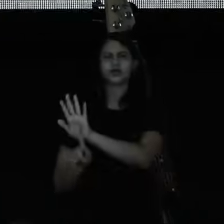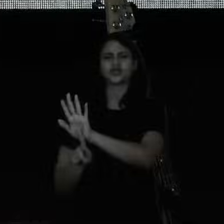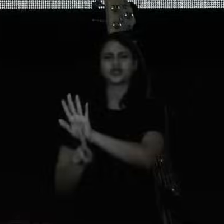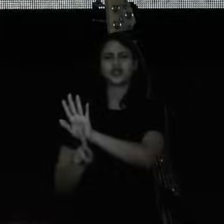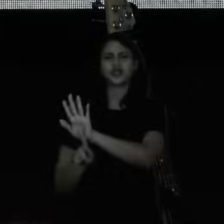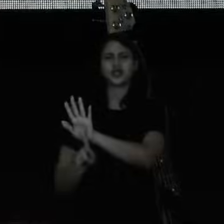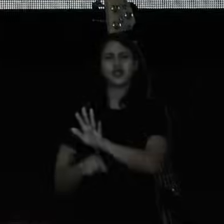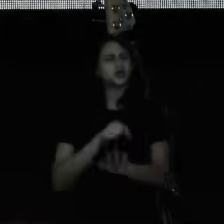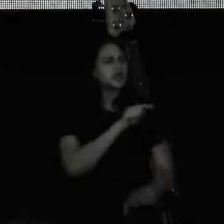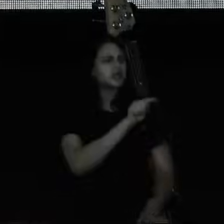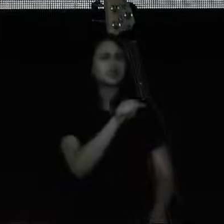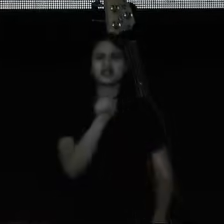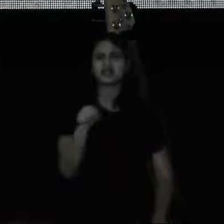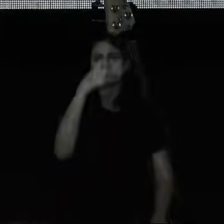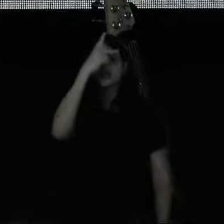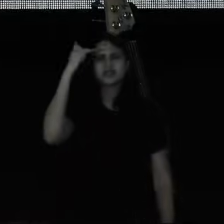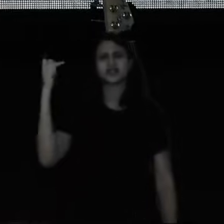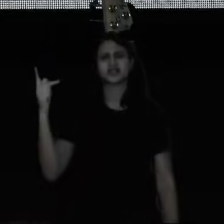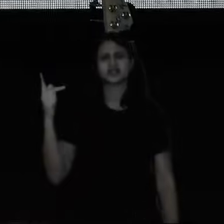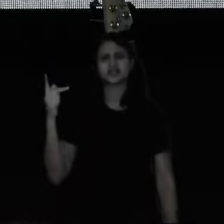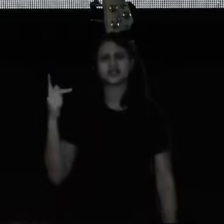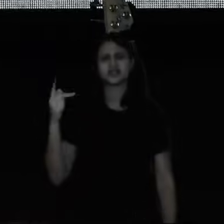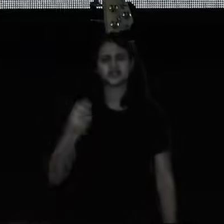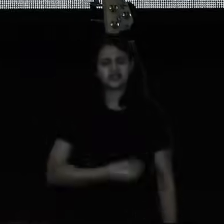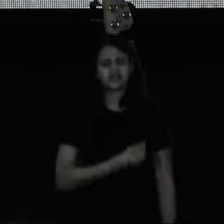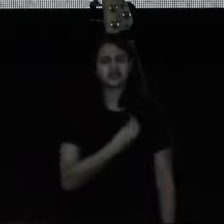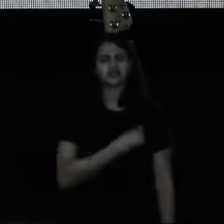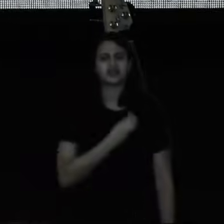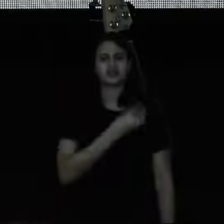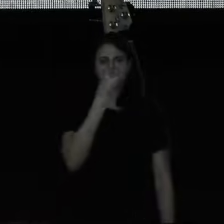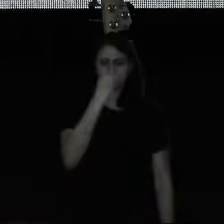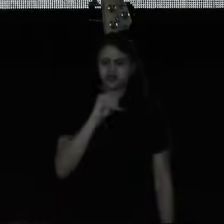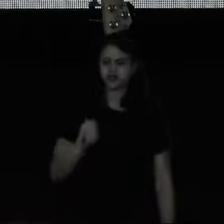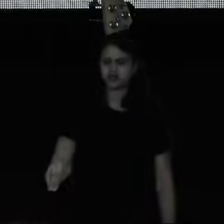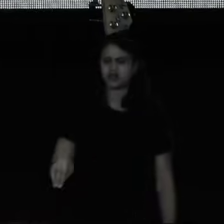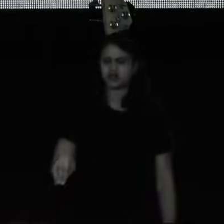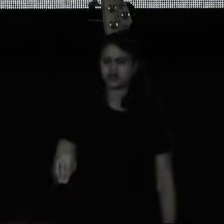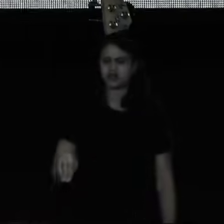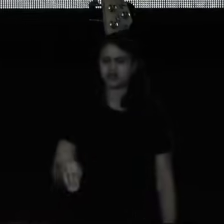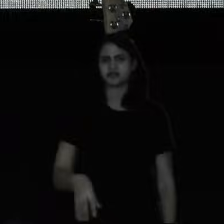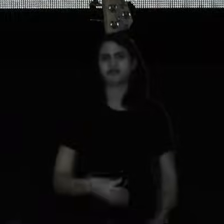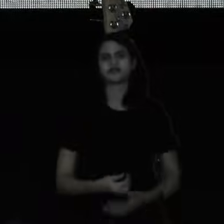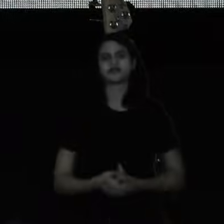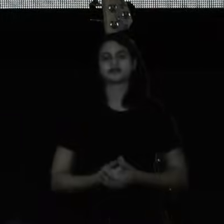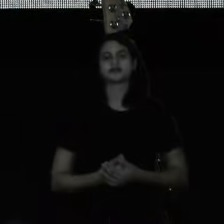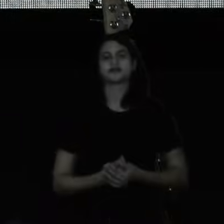viveram diante da rejeição da sua vida.